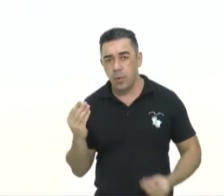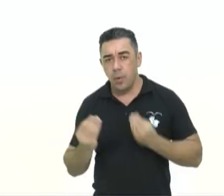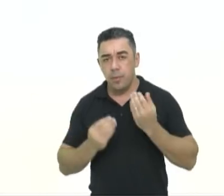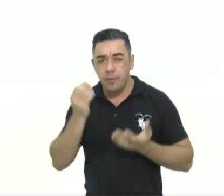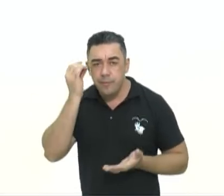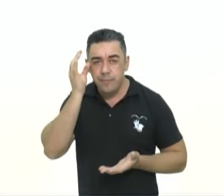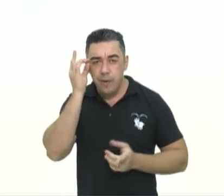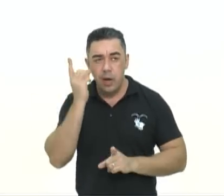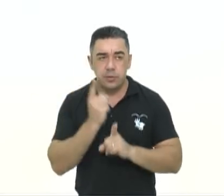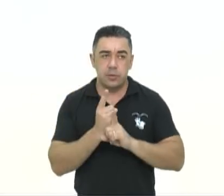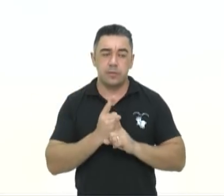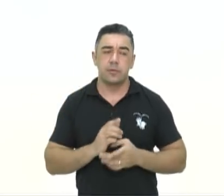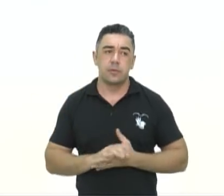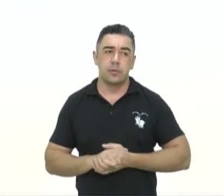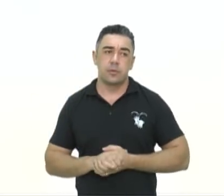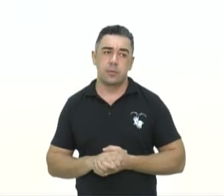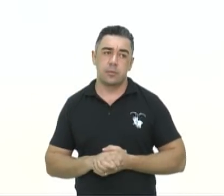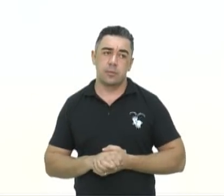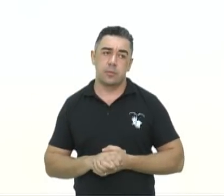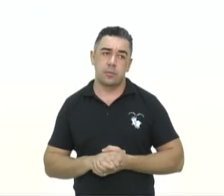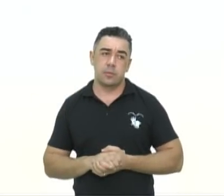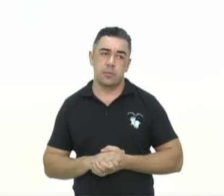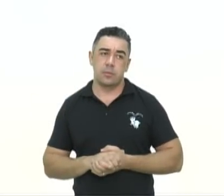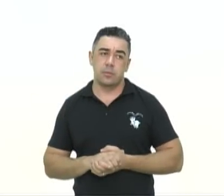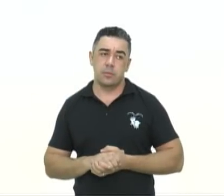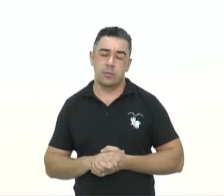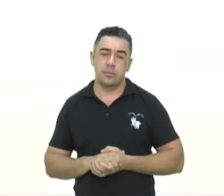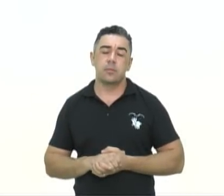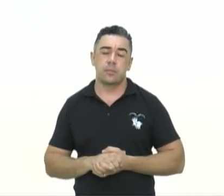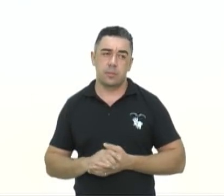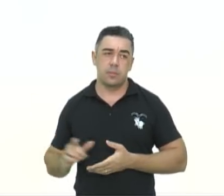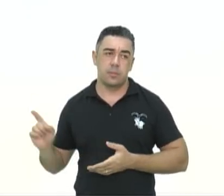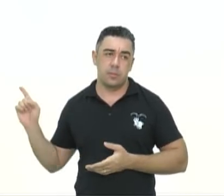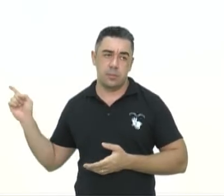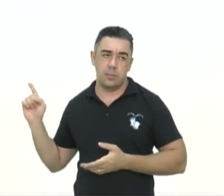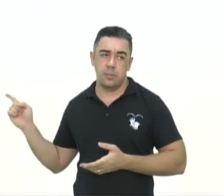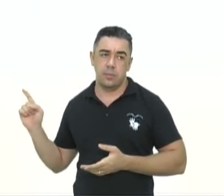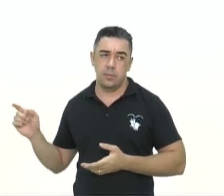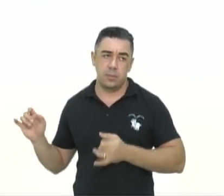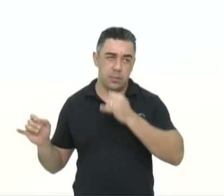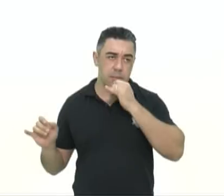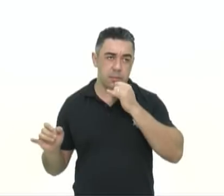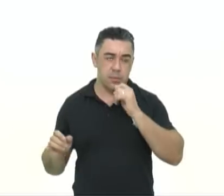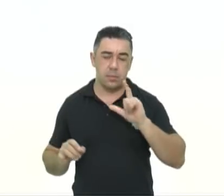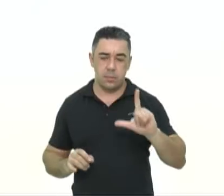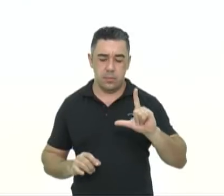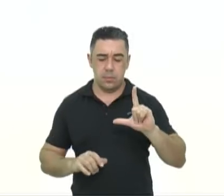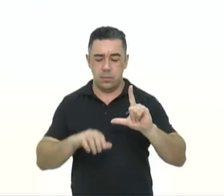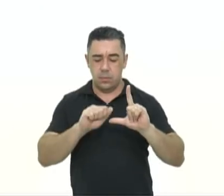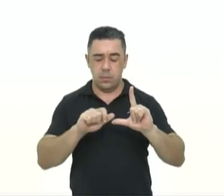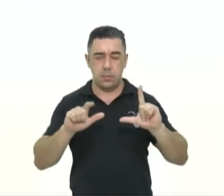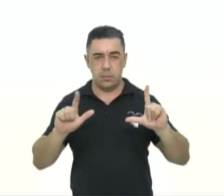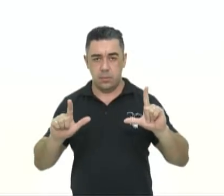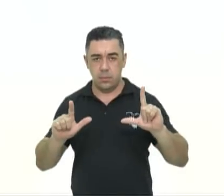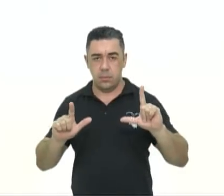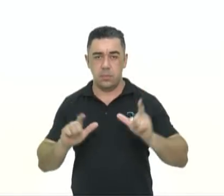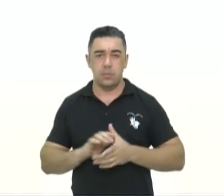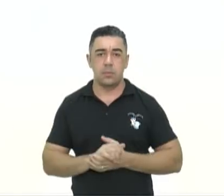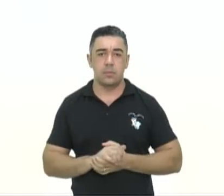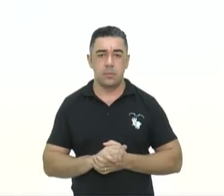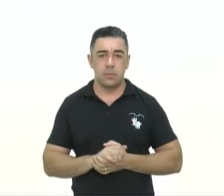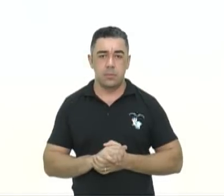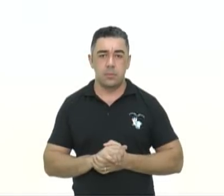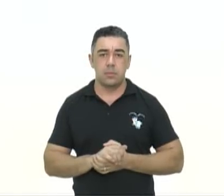fácil da gente identificar também. Então, aqui no caso ângulo, lado, eu